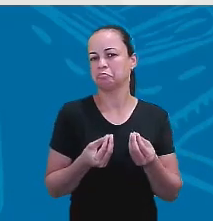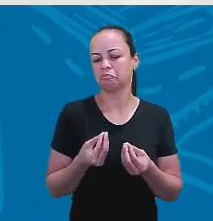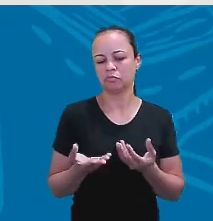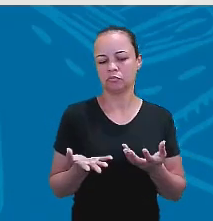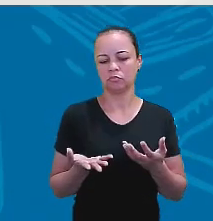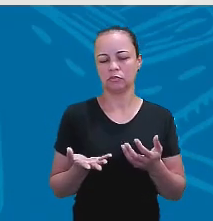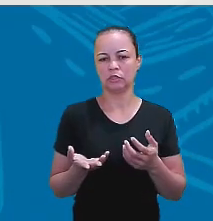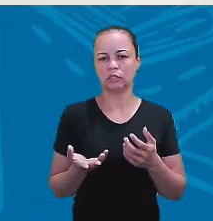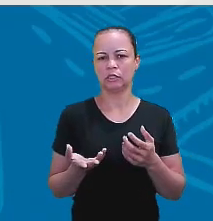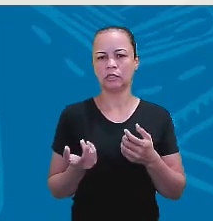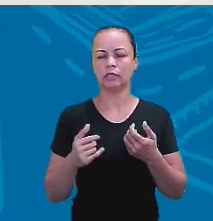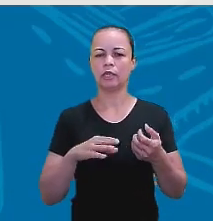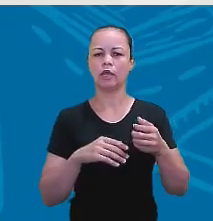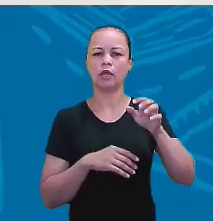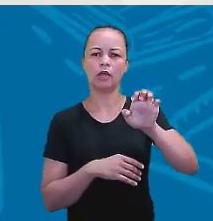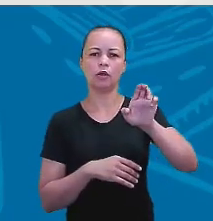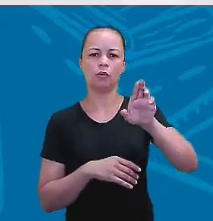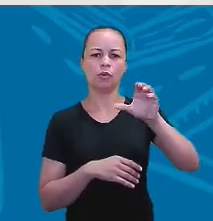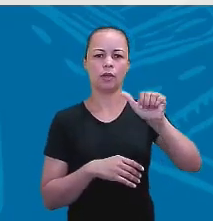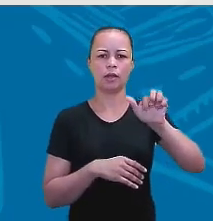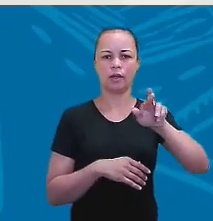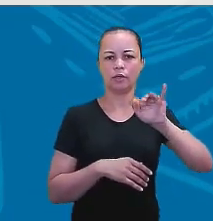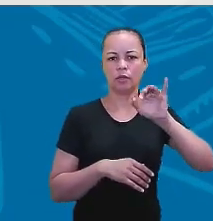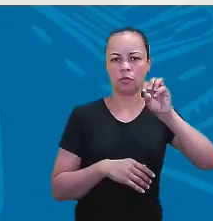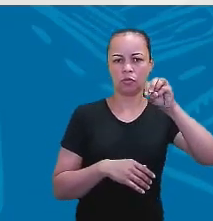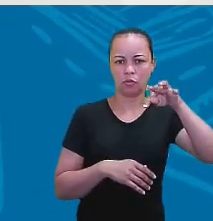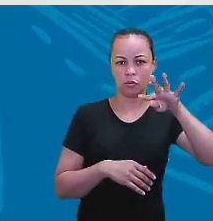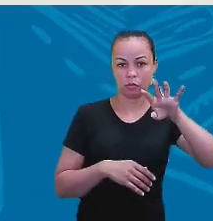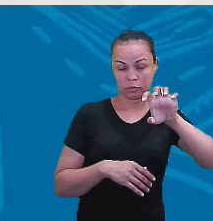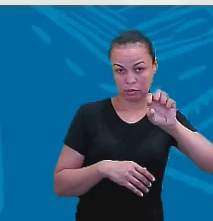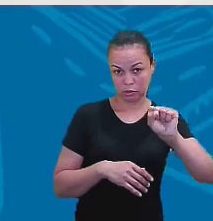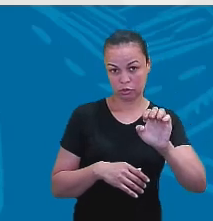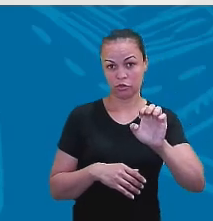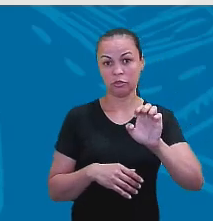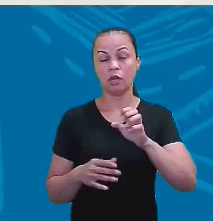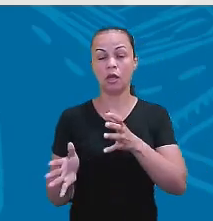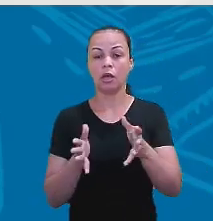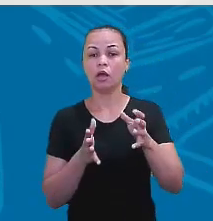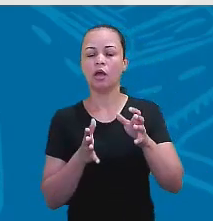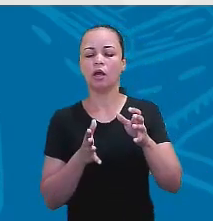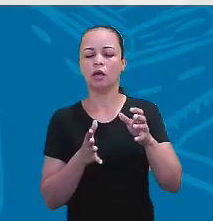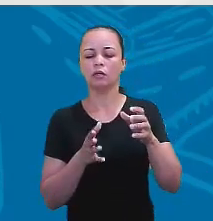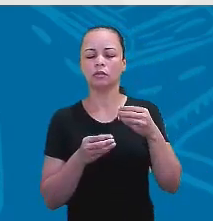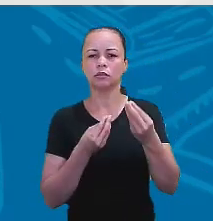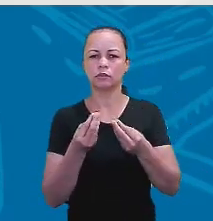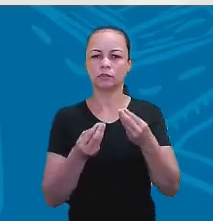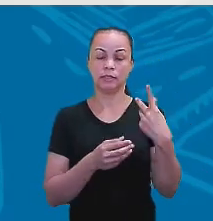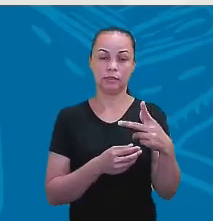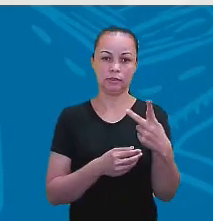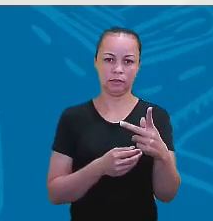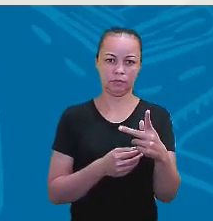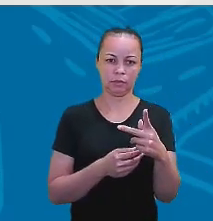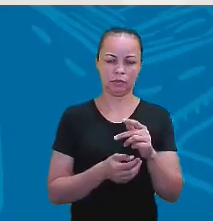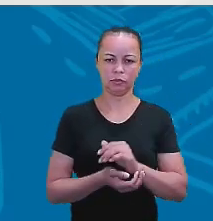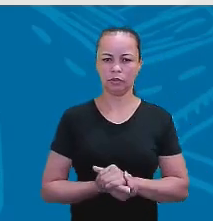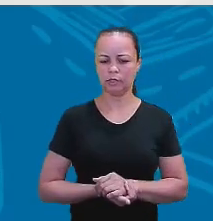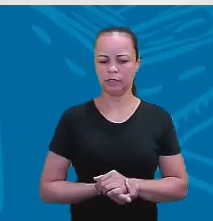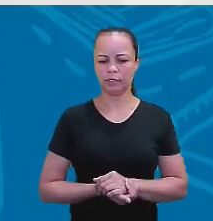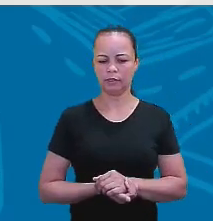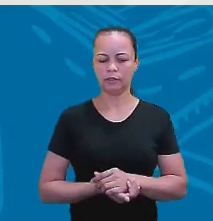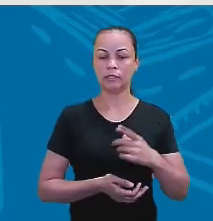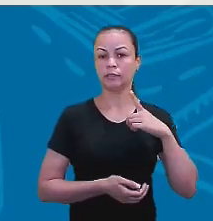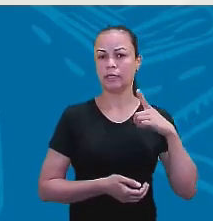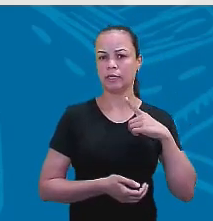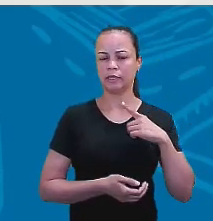células eucariontes, ou melhor, quais são os organismos que estariam dentro desse scope, desse entendimento que teriam